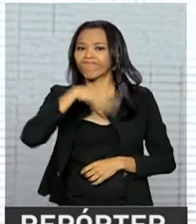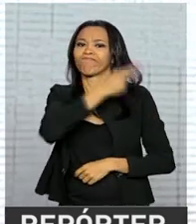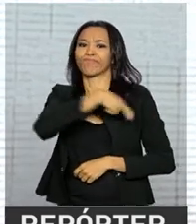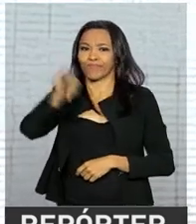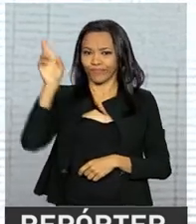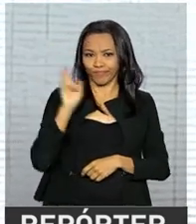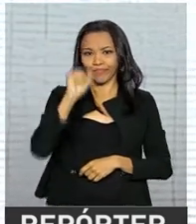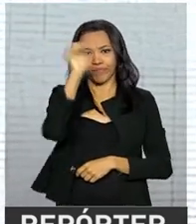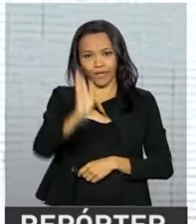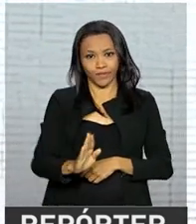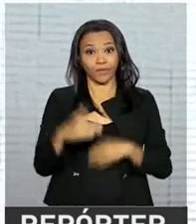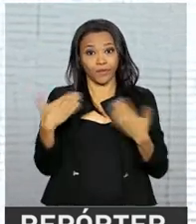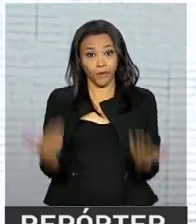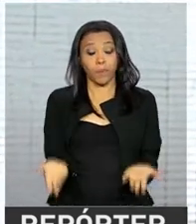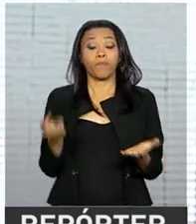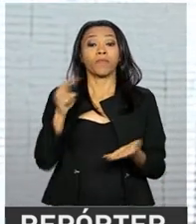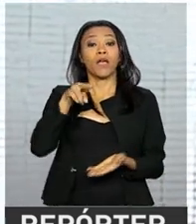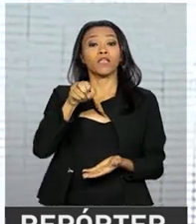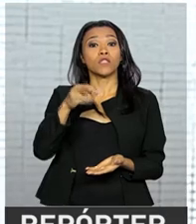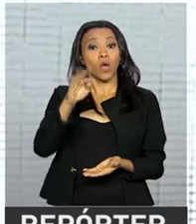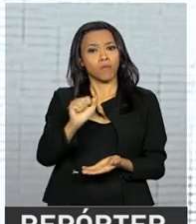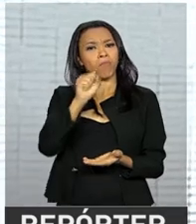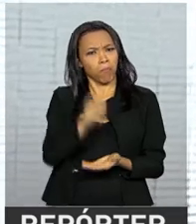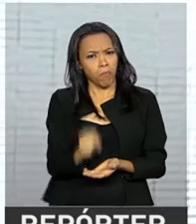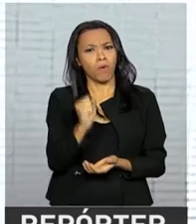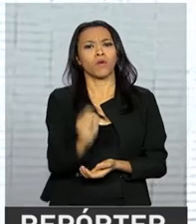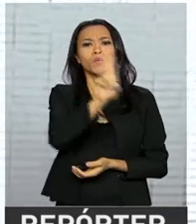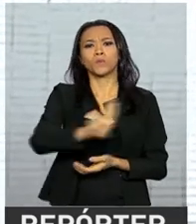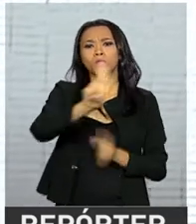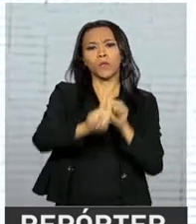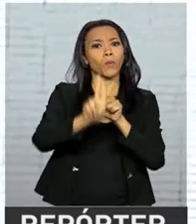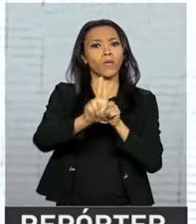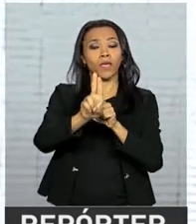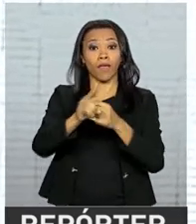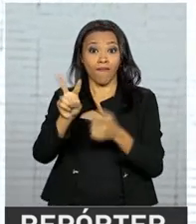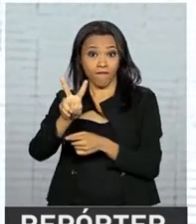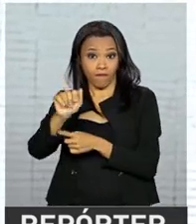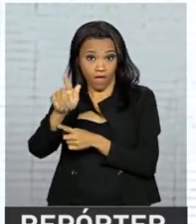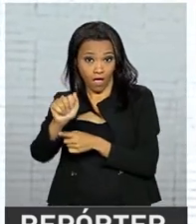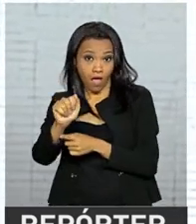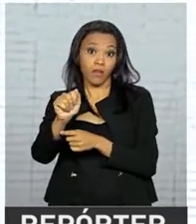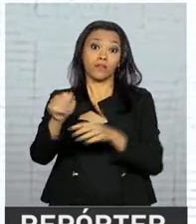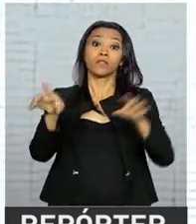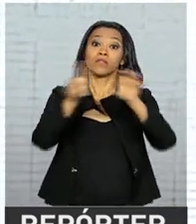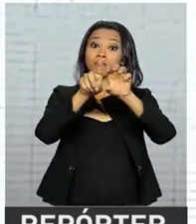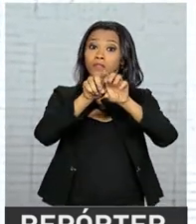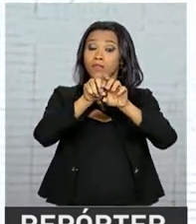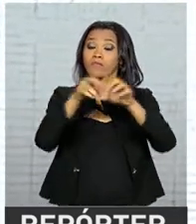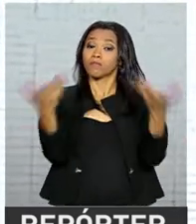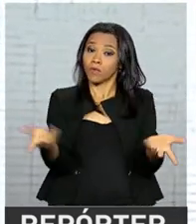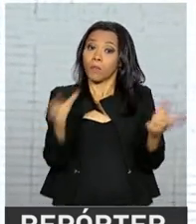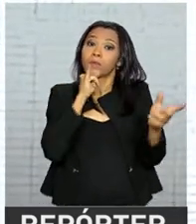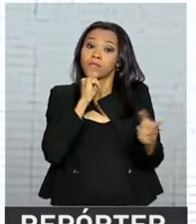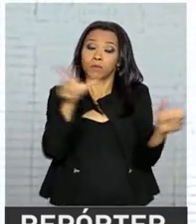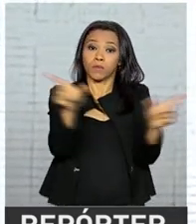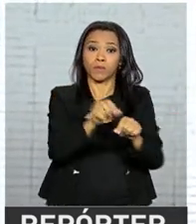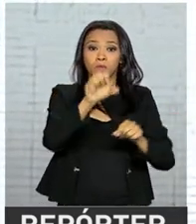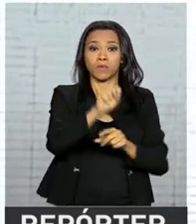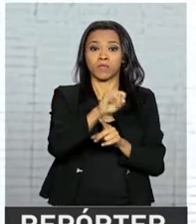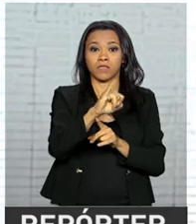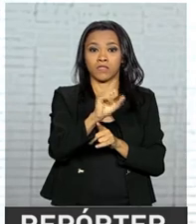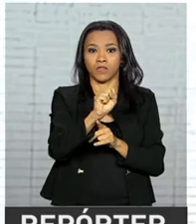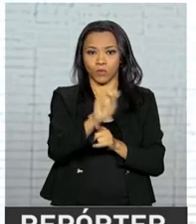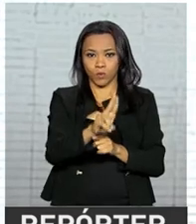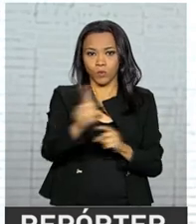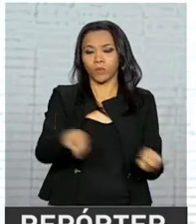no Brasil as notas podem ser usadas para disputar vagas no sistema de seleção Unificado czu no